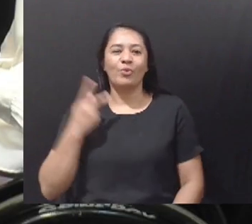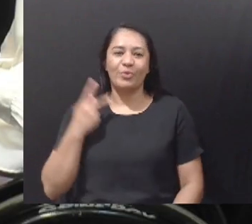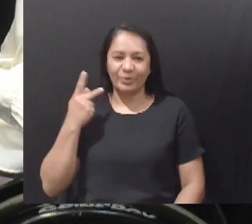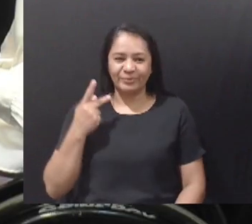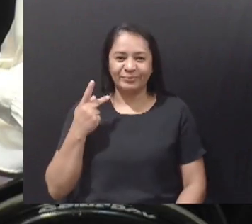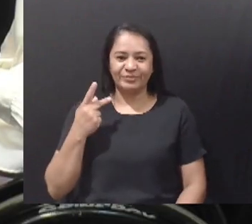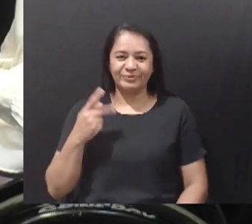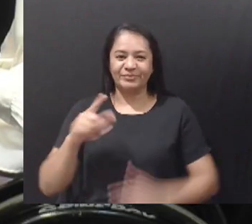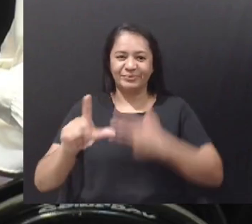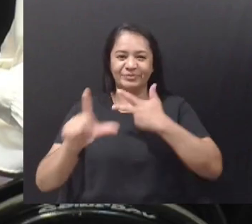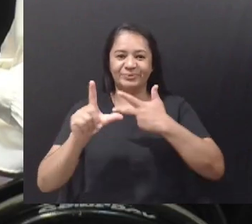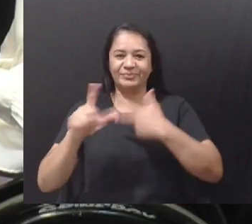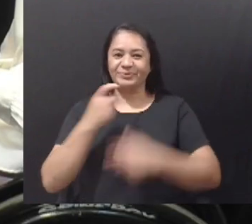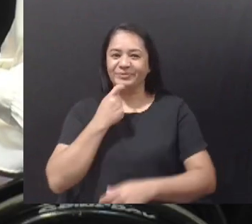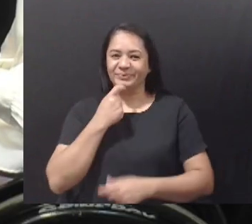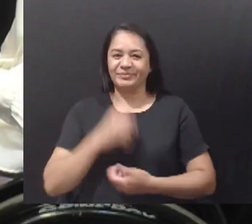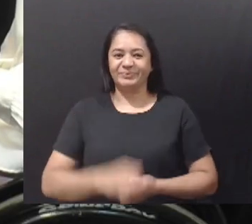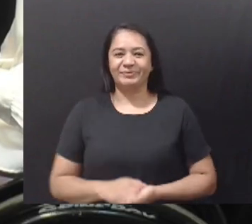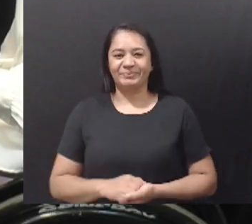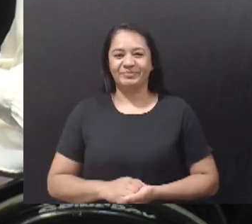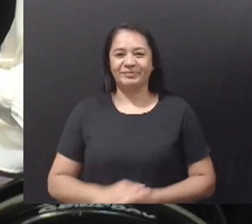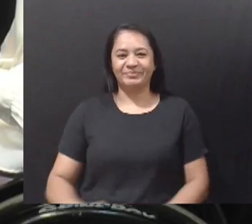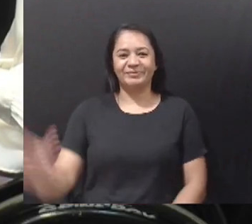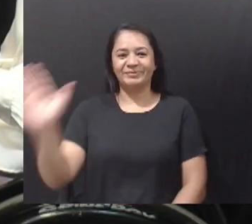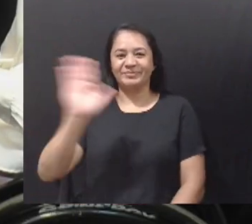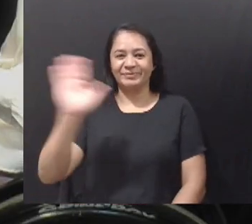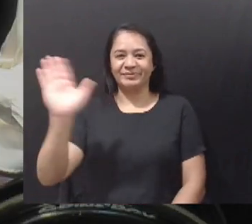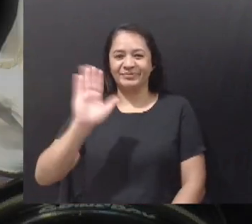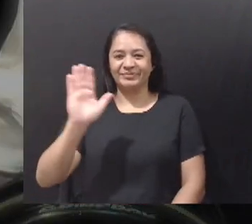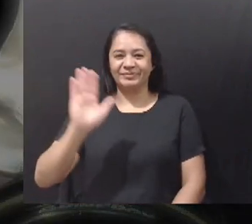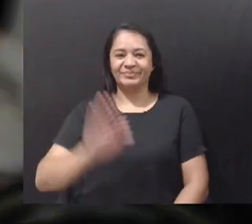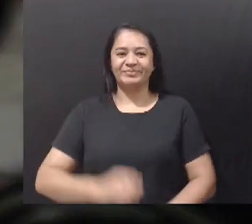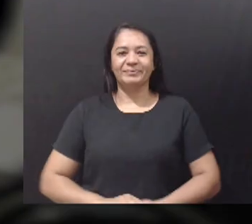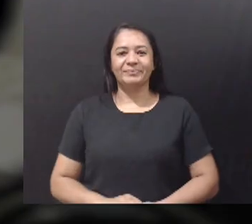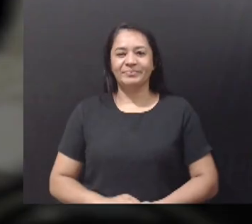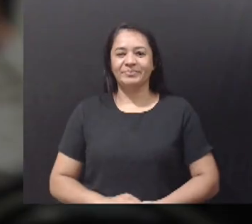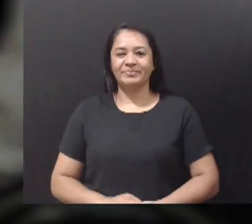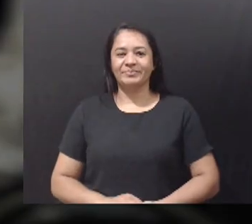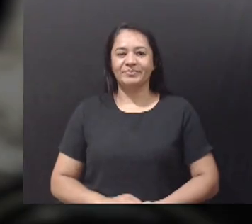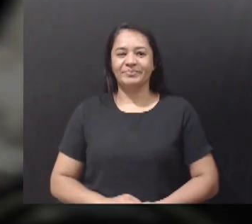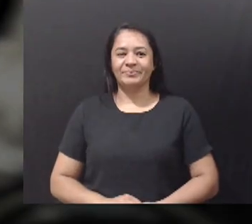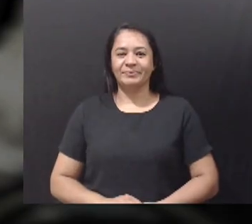do Legislativo da nossa cidade. Até um próximo Na Casa do Povo.